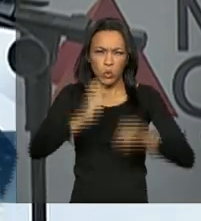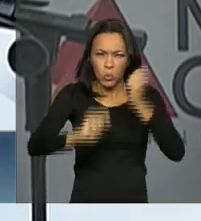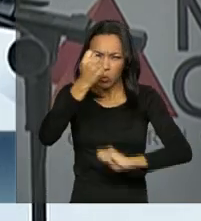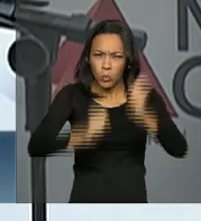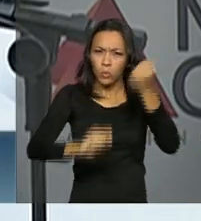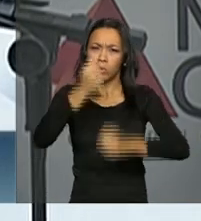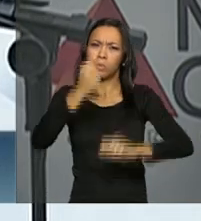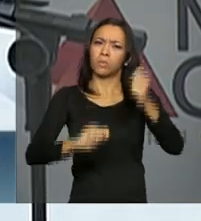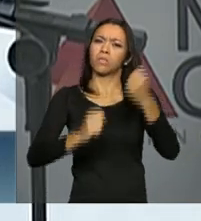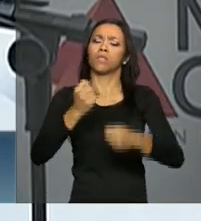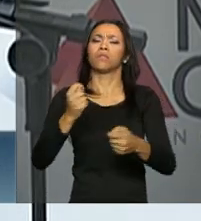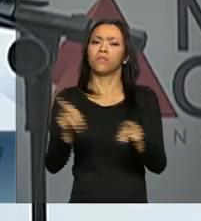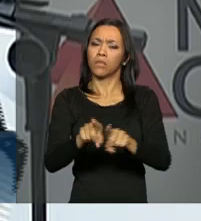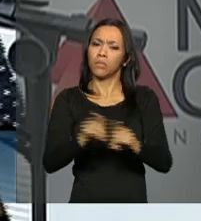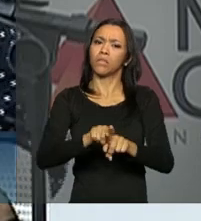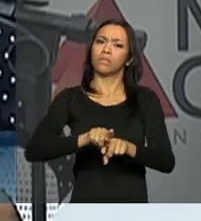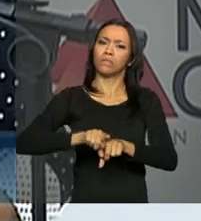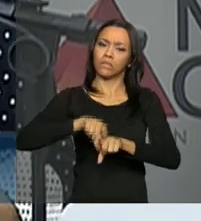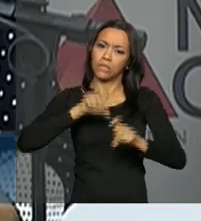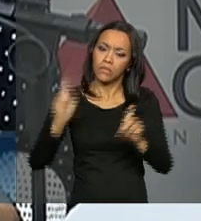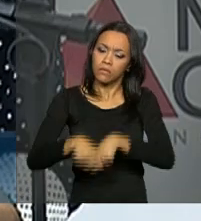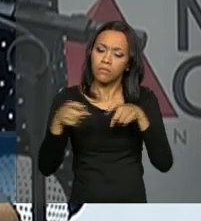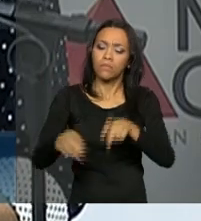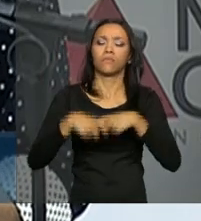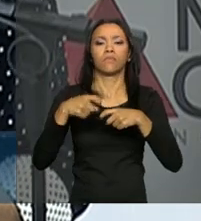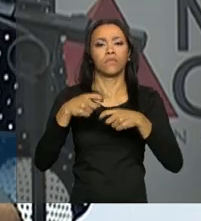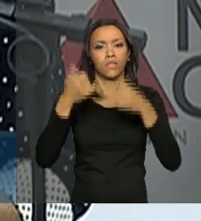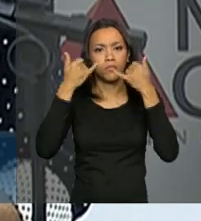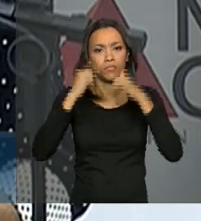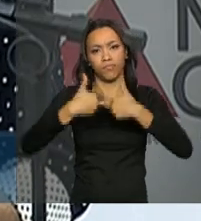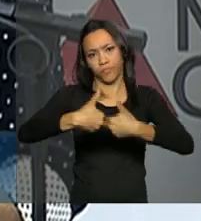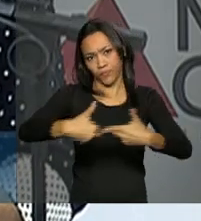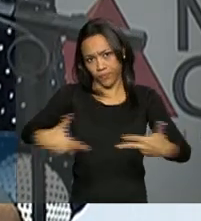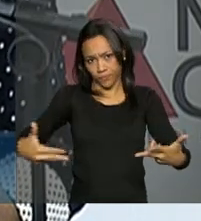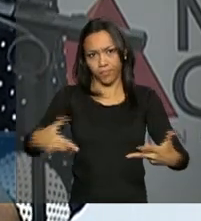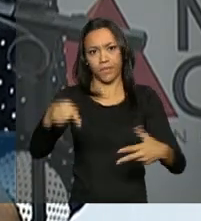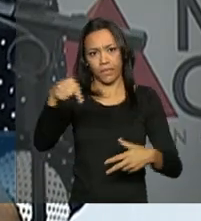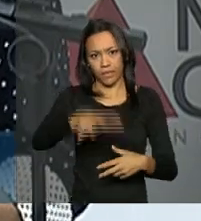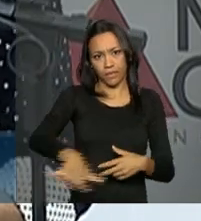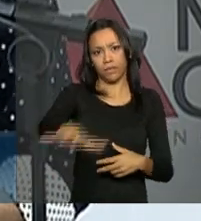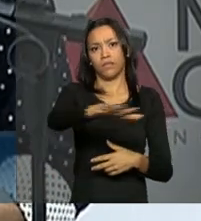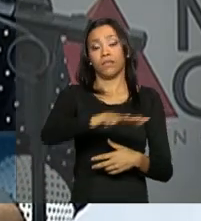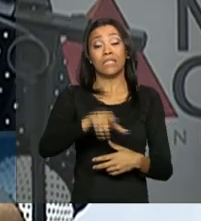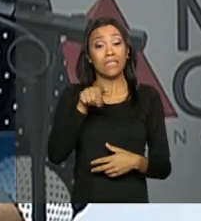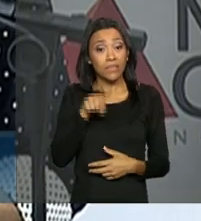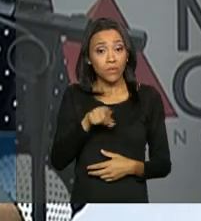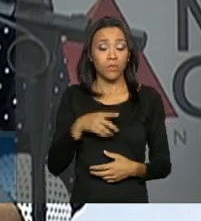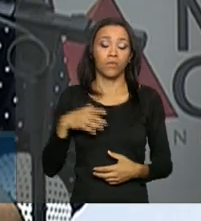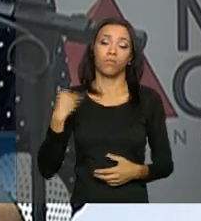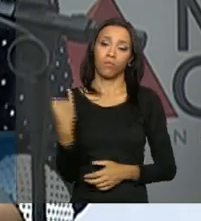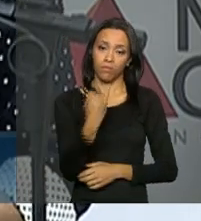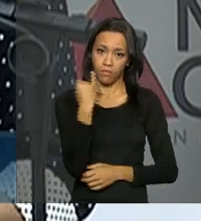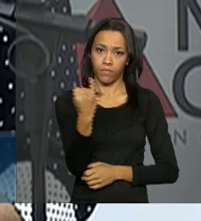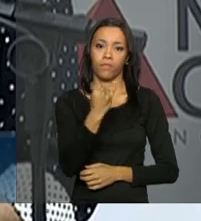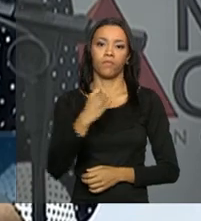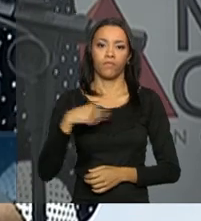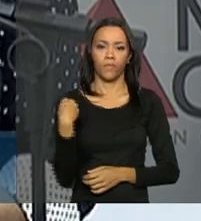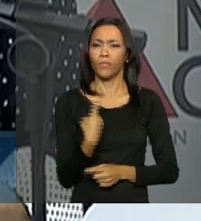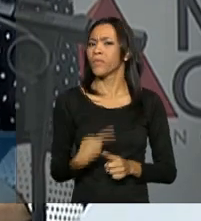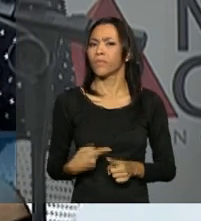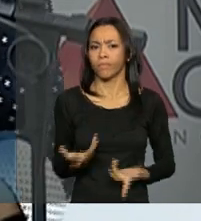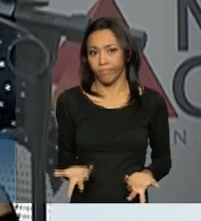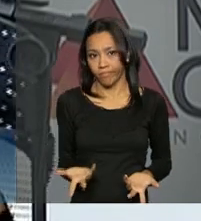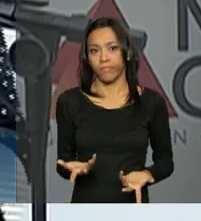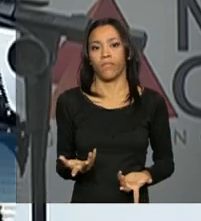centro também pecuário, um centro agrícola. E isso é algo muito importante para nós. Por quê?